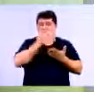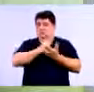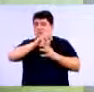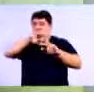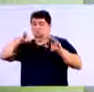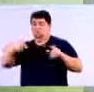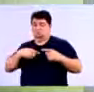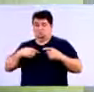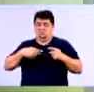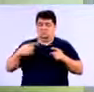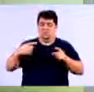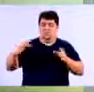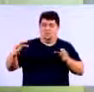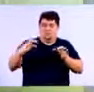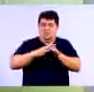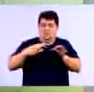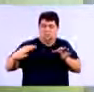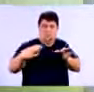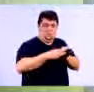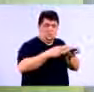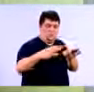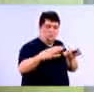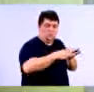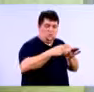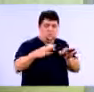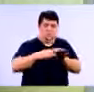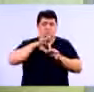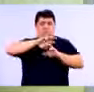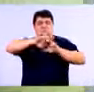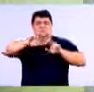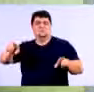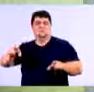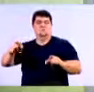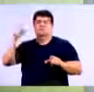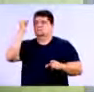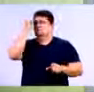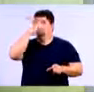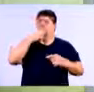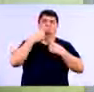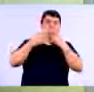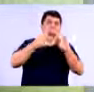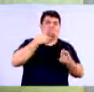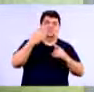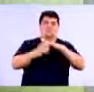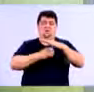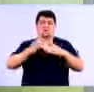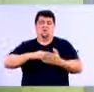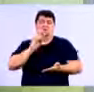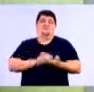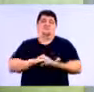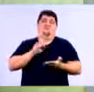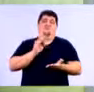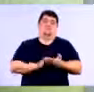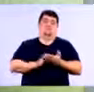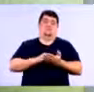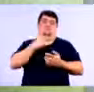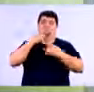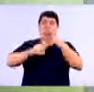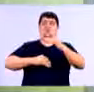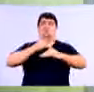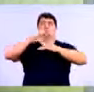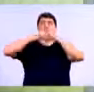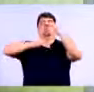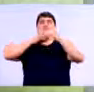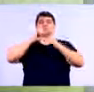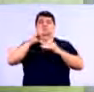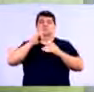não contratam, existem inúmeras demissões ou o crescimento do número de empregos no Brasil, ele não evolui com o tempo. E se não evolui